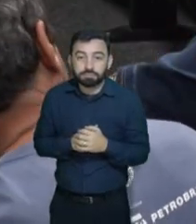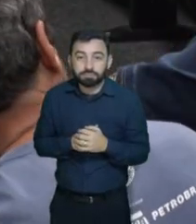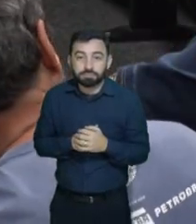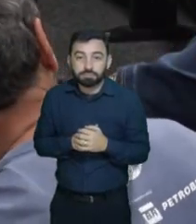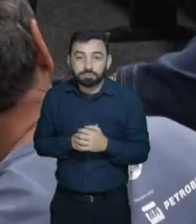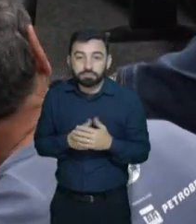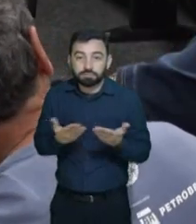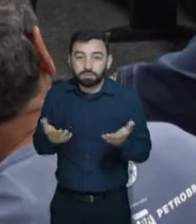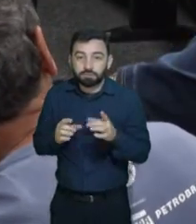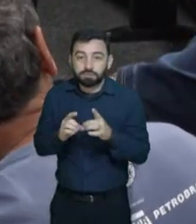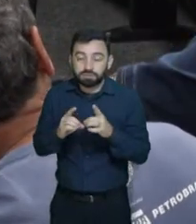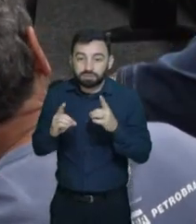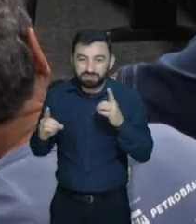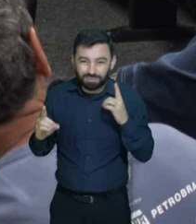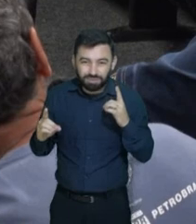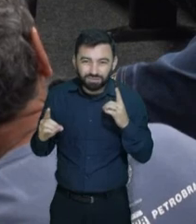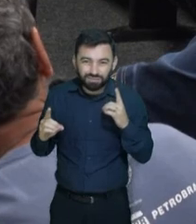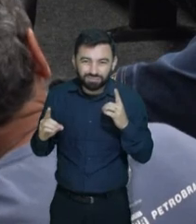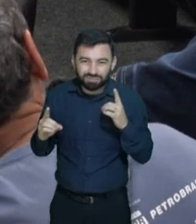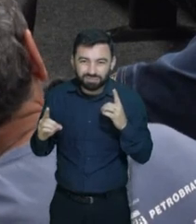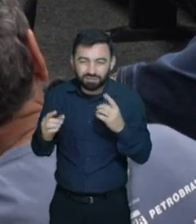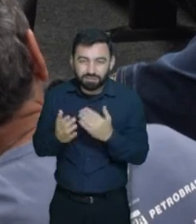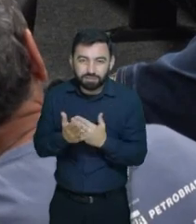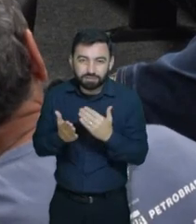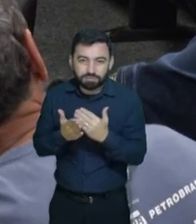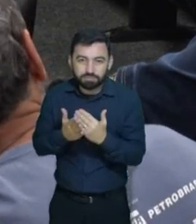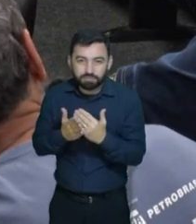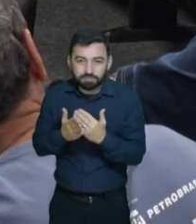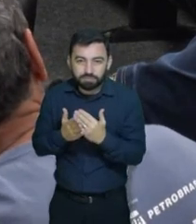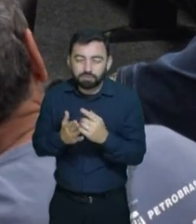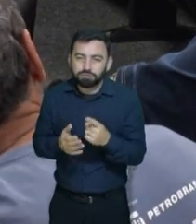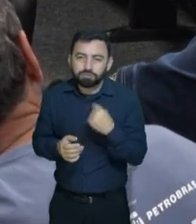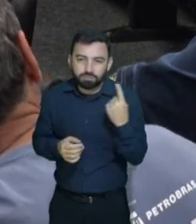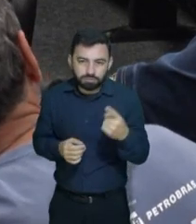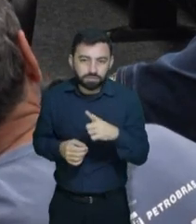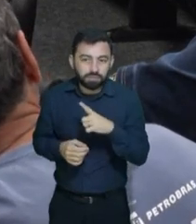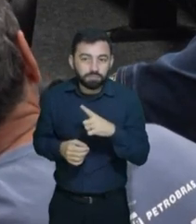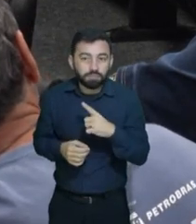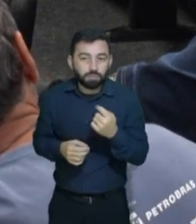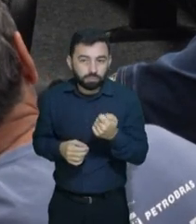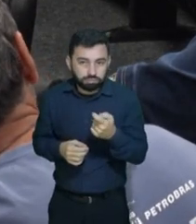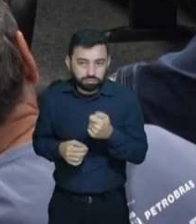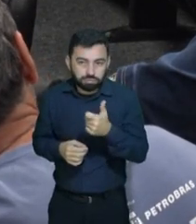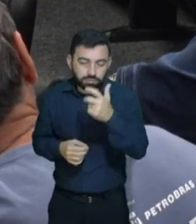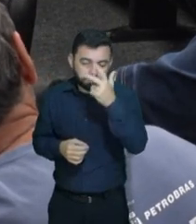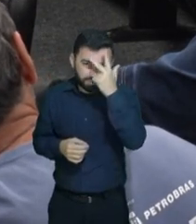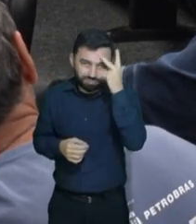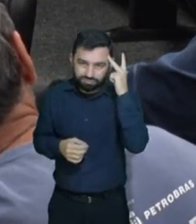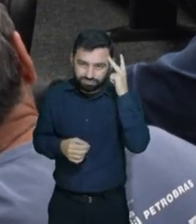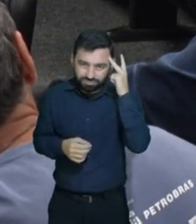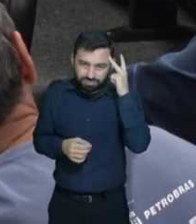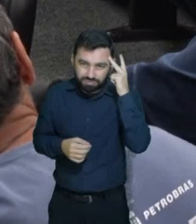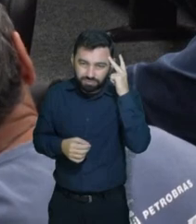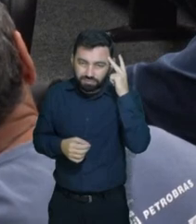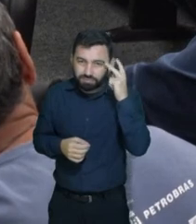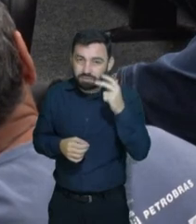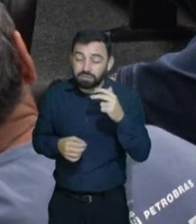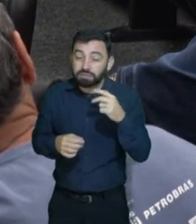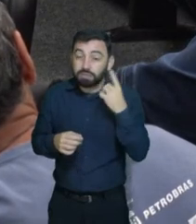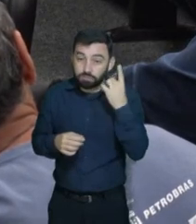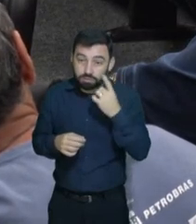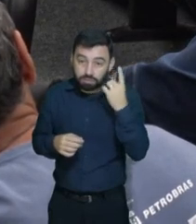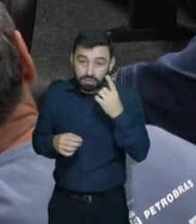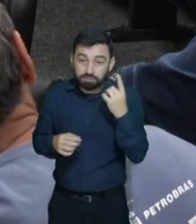O grande distanciamento que existe... Claro, aqui a gente está hoje com poucas pessoas, deveria estar a casa cheia com o envolvimento